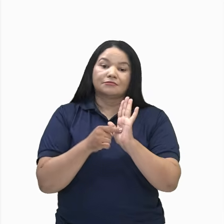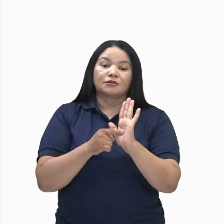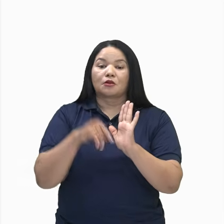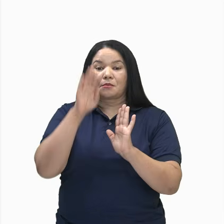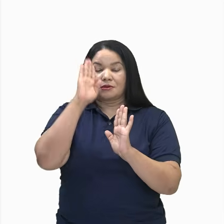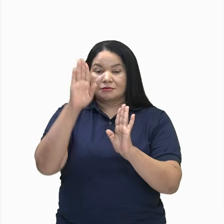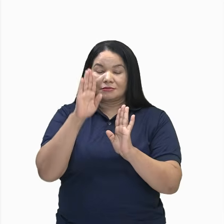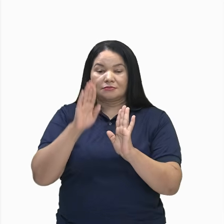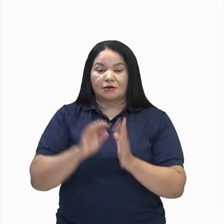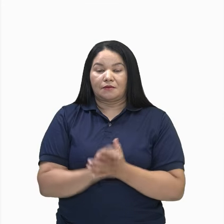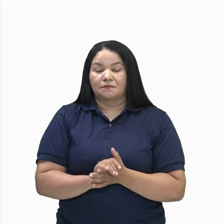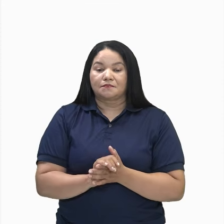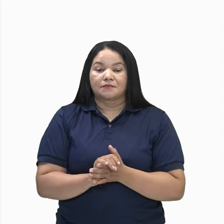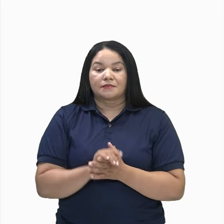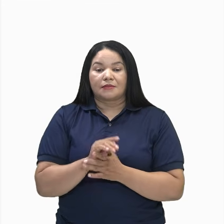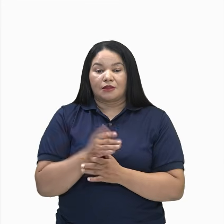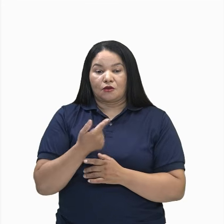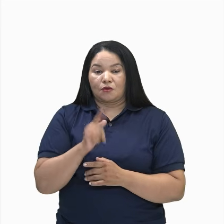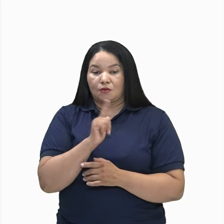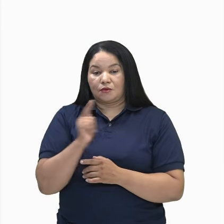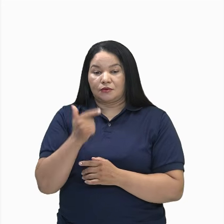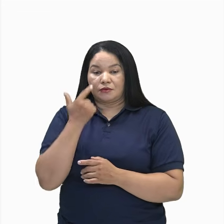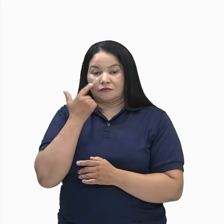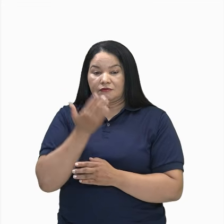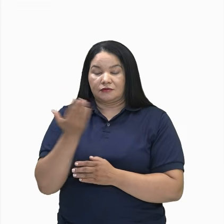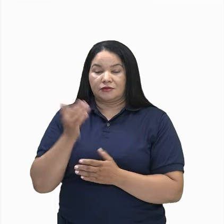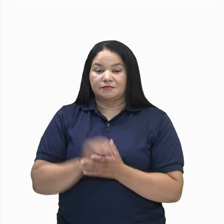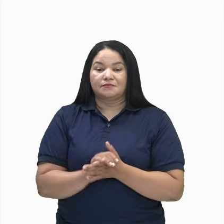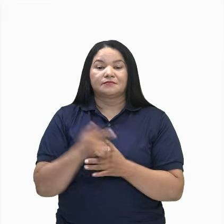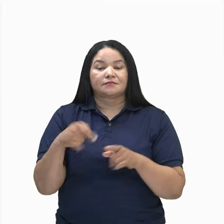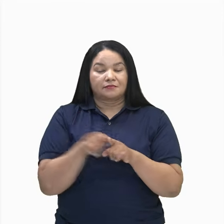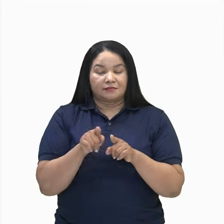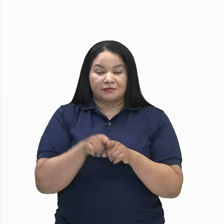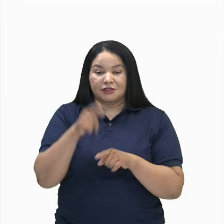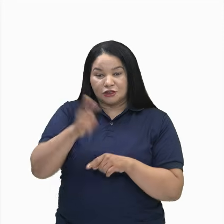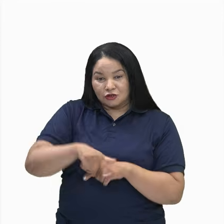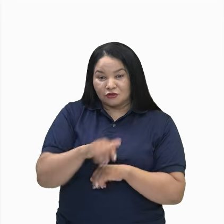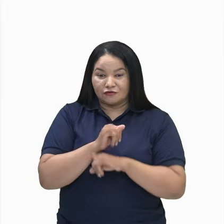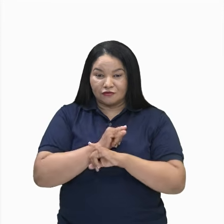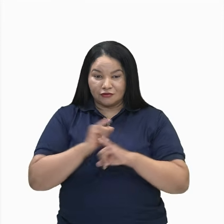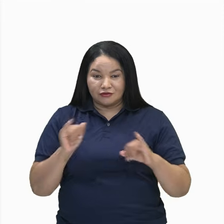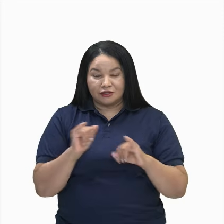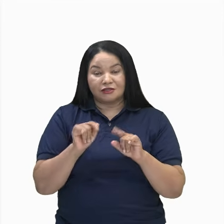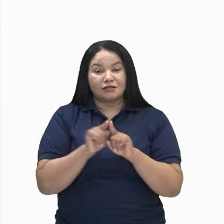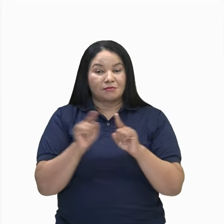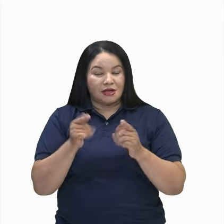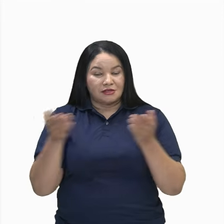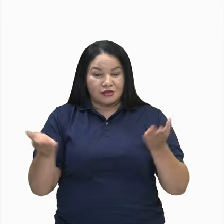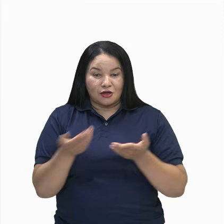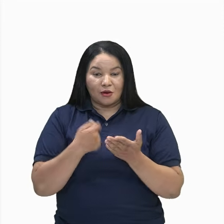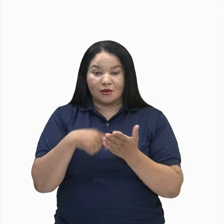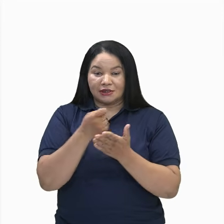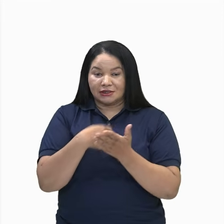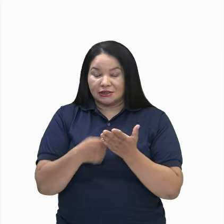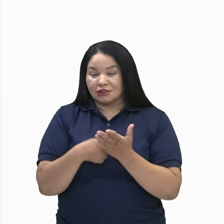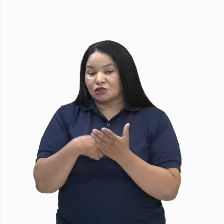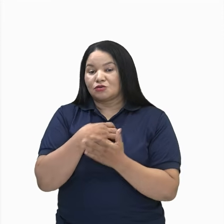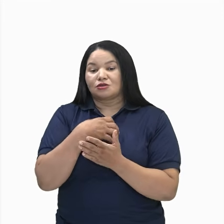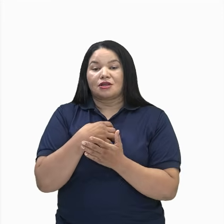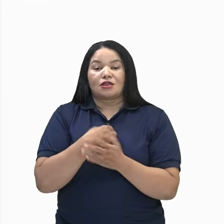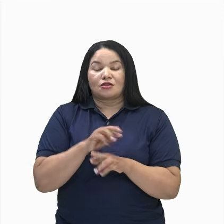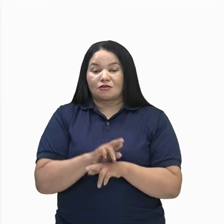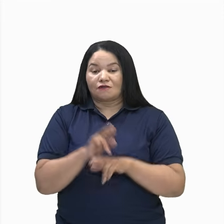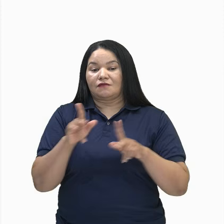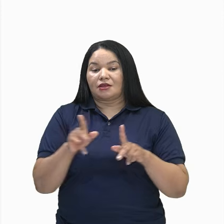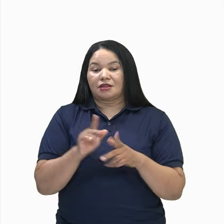aí, seguindo a tela, nós tivemos a mesma notícia, né, porém, escrita de uma forma diferente. Agora,